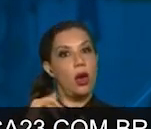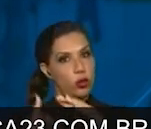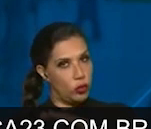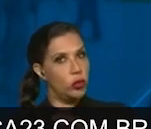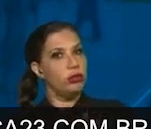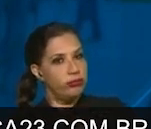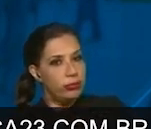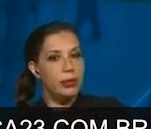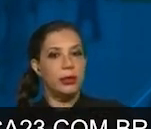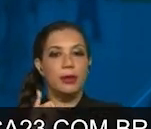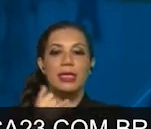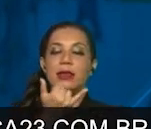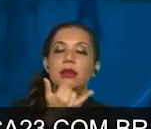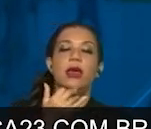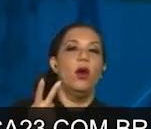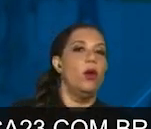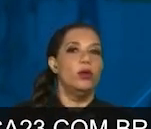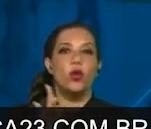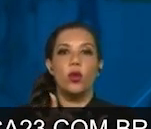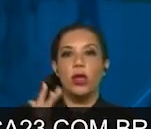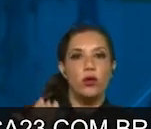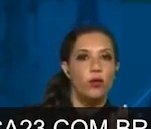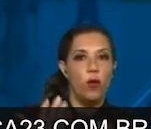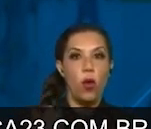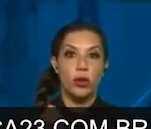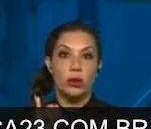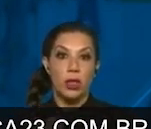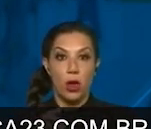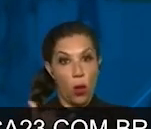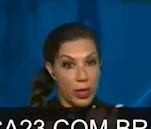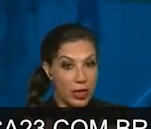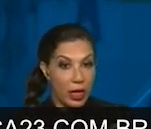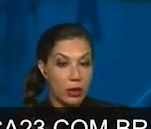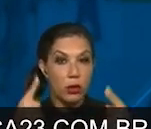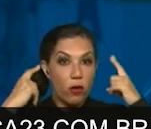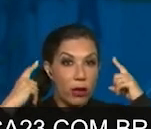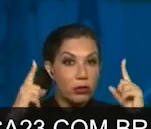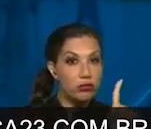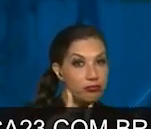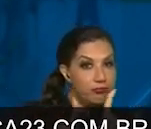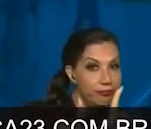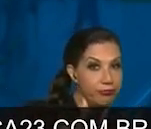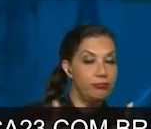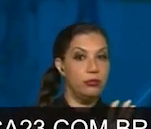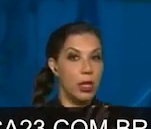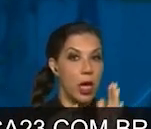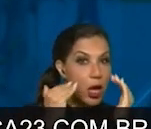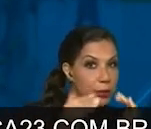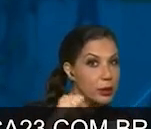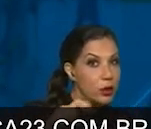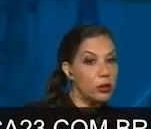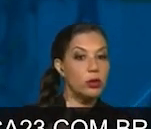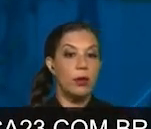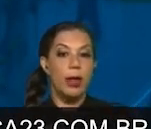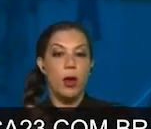Avalia o risco de inflamabilidade no caso de contato com fogo. Verifica se os ruídos estão nos níveis estabelecidos pela lei e julga se o peso